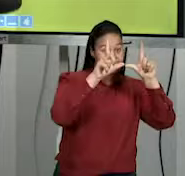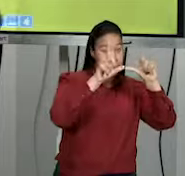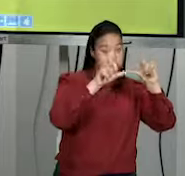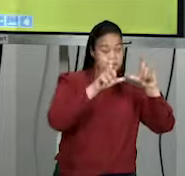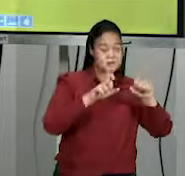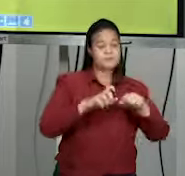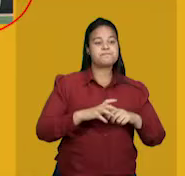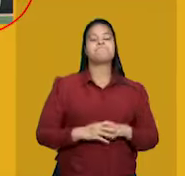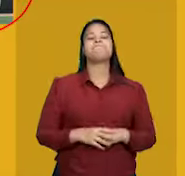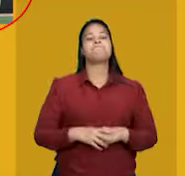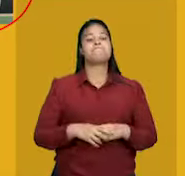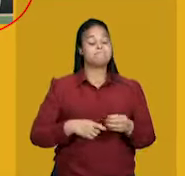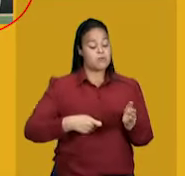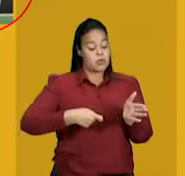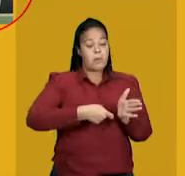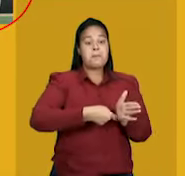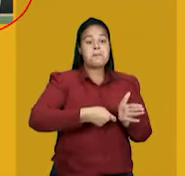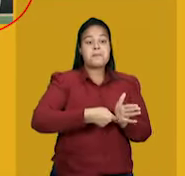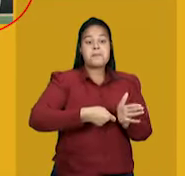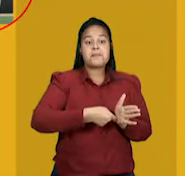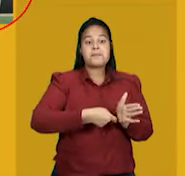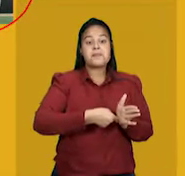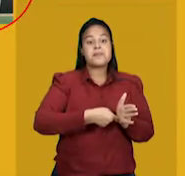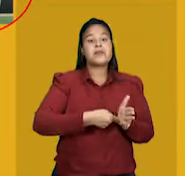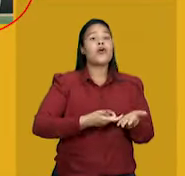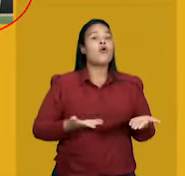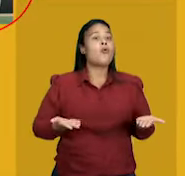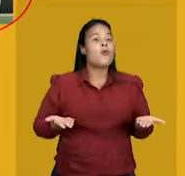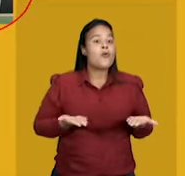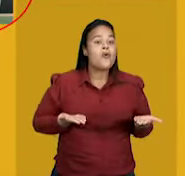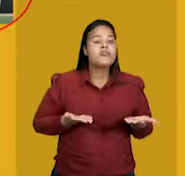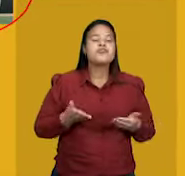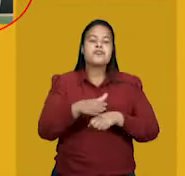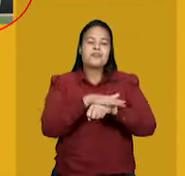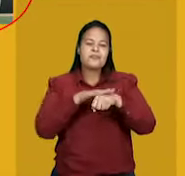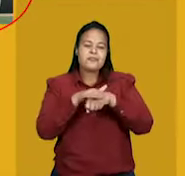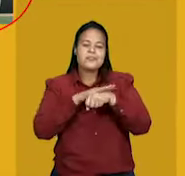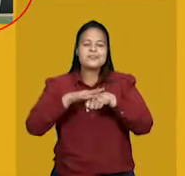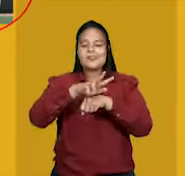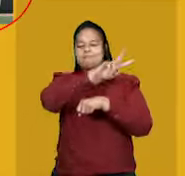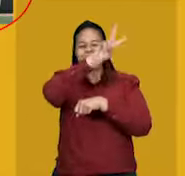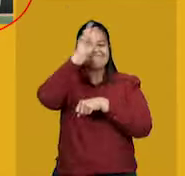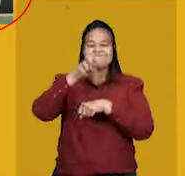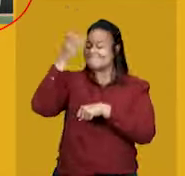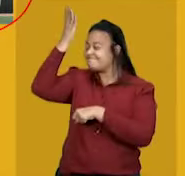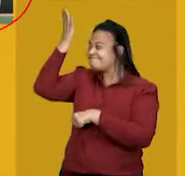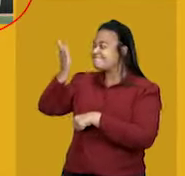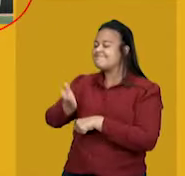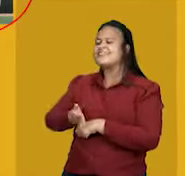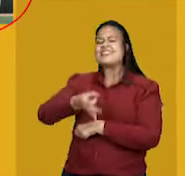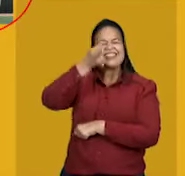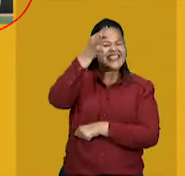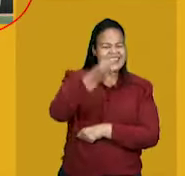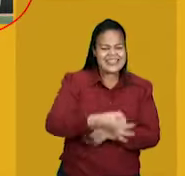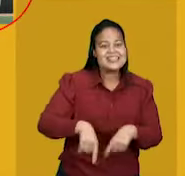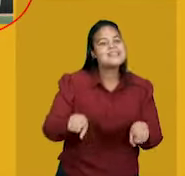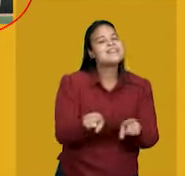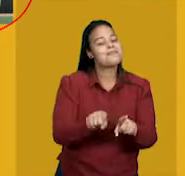no pendrive, e hoje, depois da gente conversar sobre isso, com certeza, você também